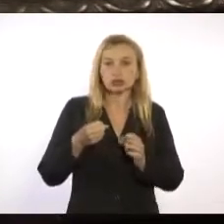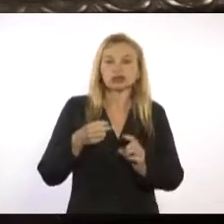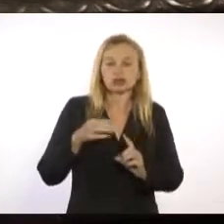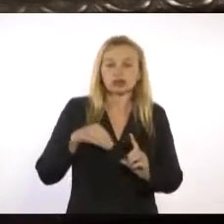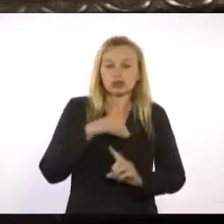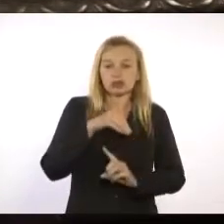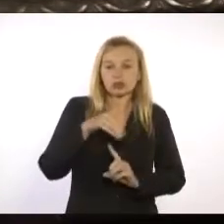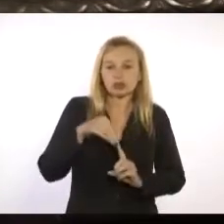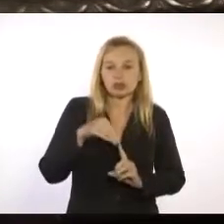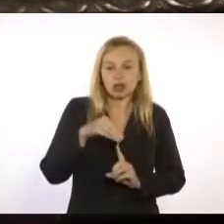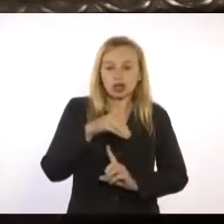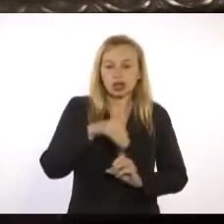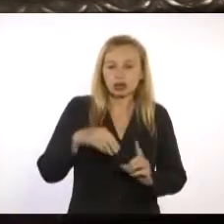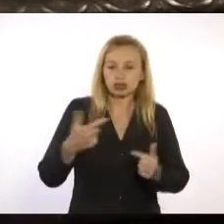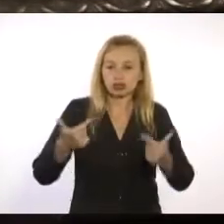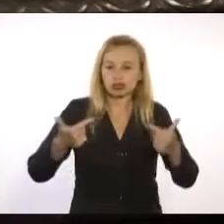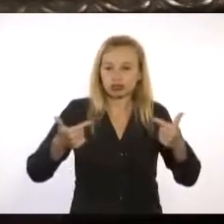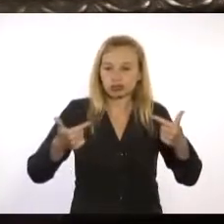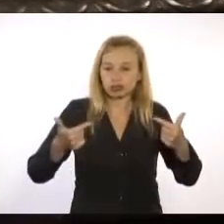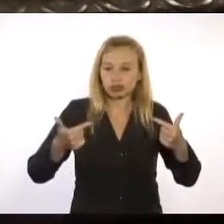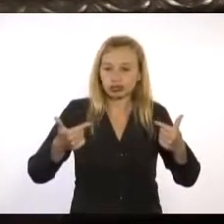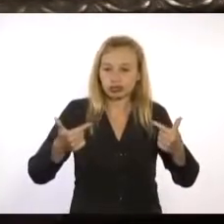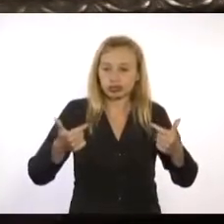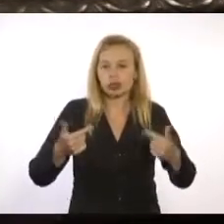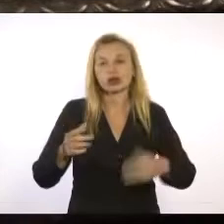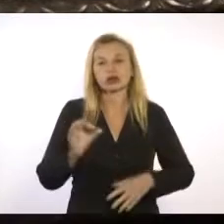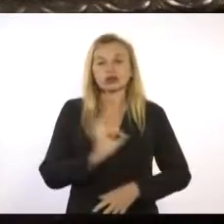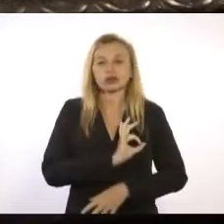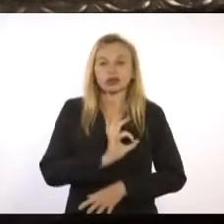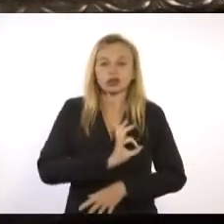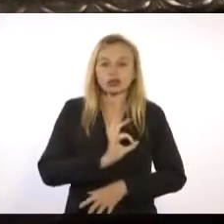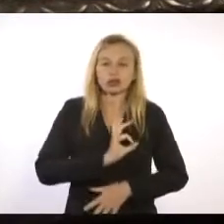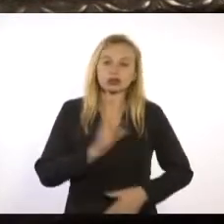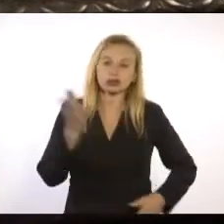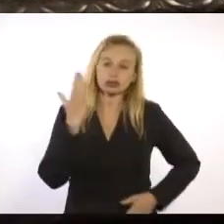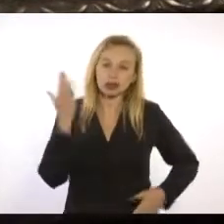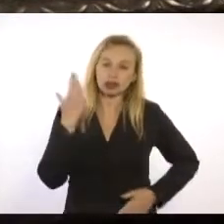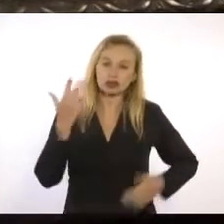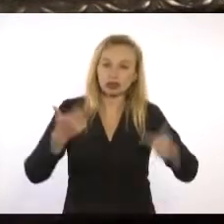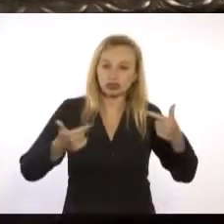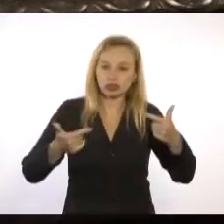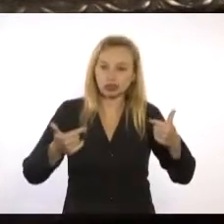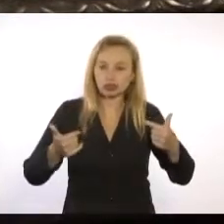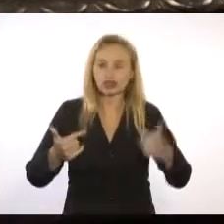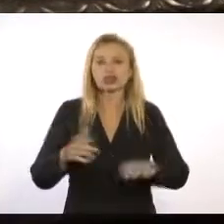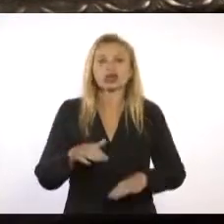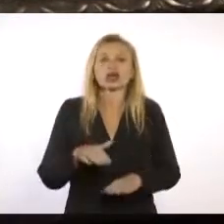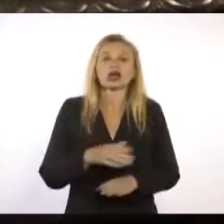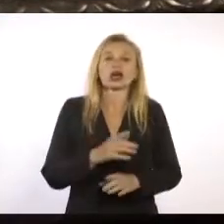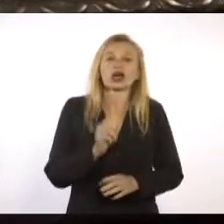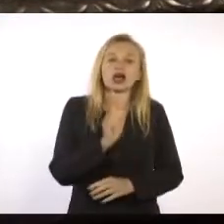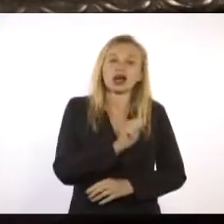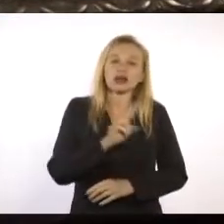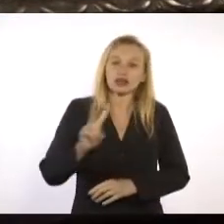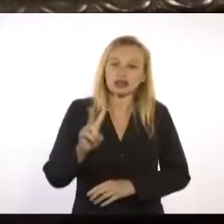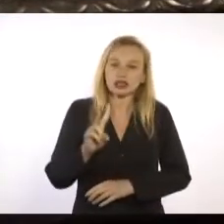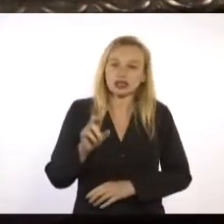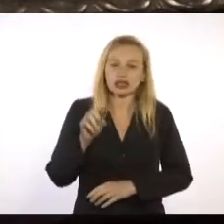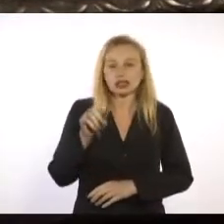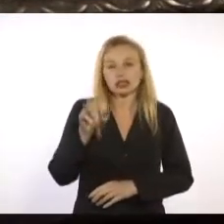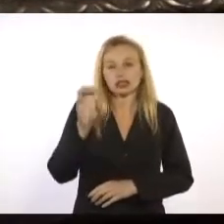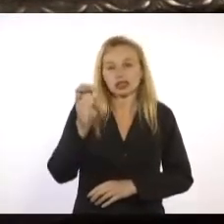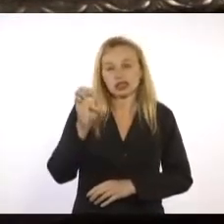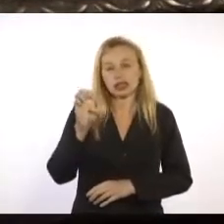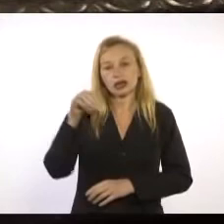policiais e varejistas do tráfico de drogas na Avenida dos Democráticos, em Bom Sucesso. A mãe do